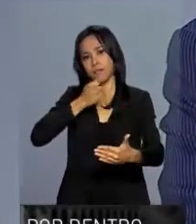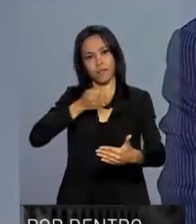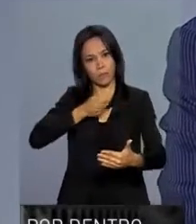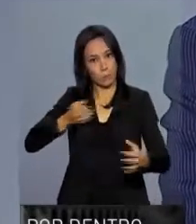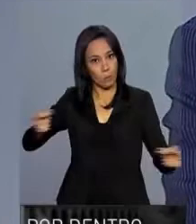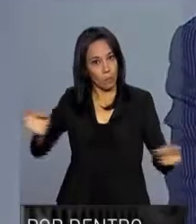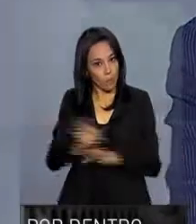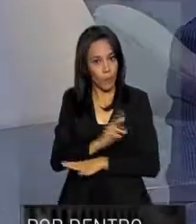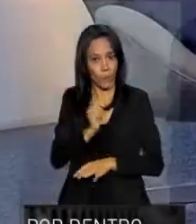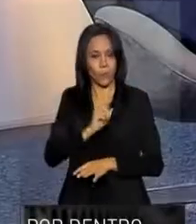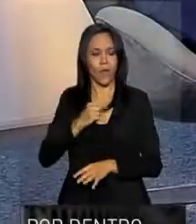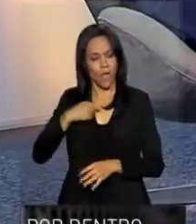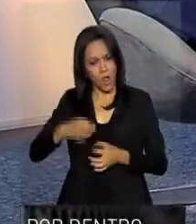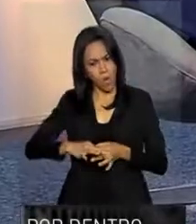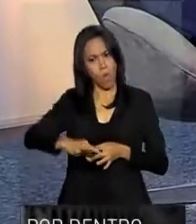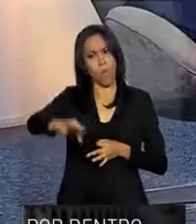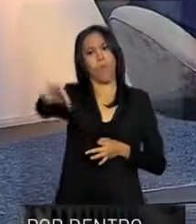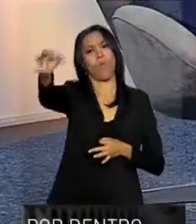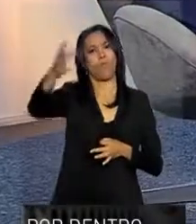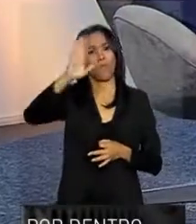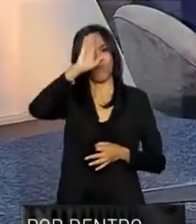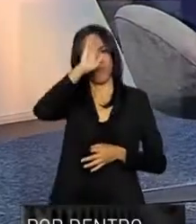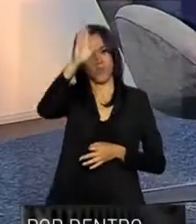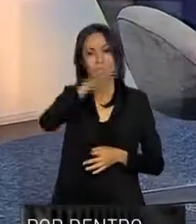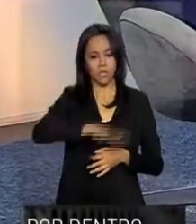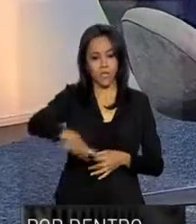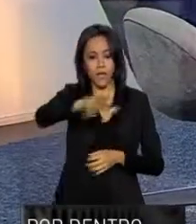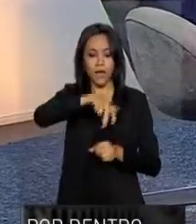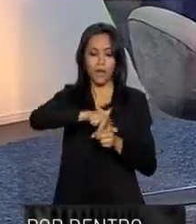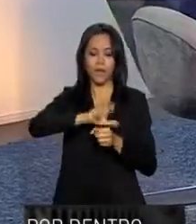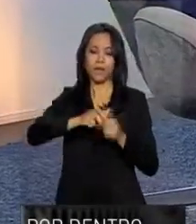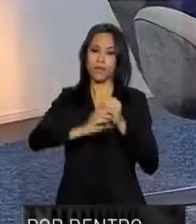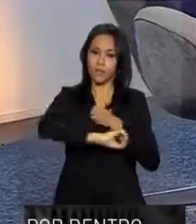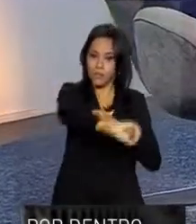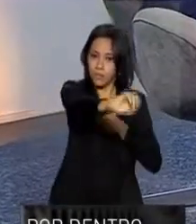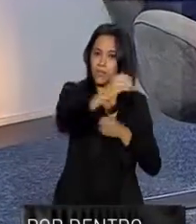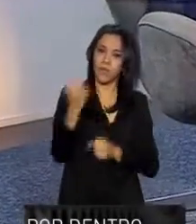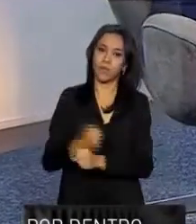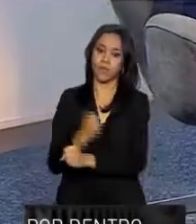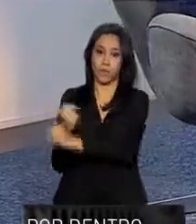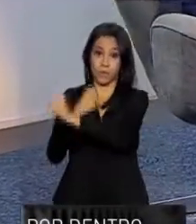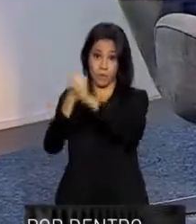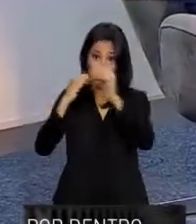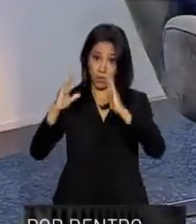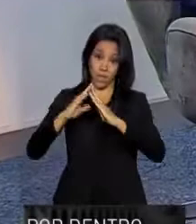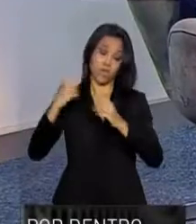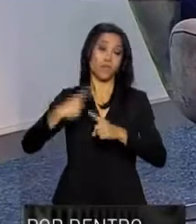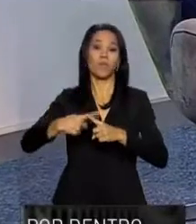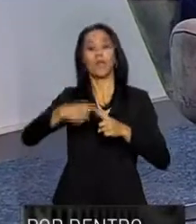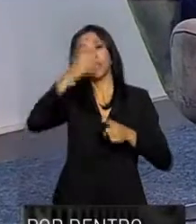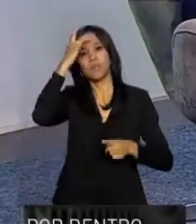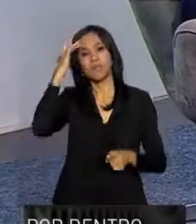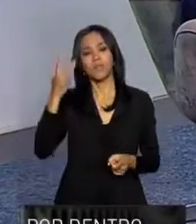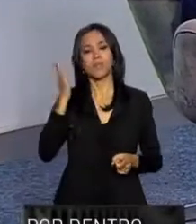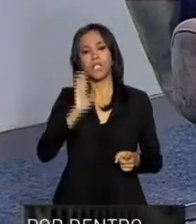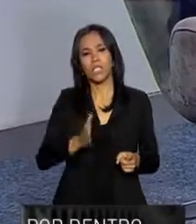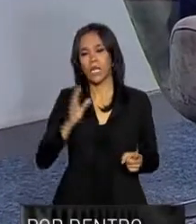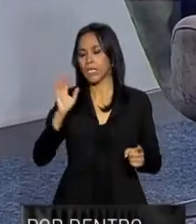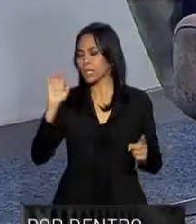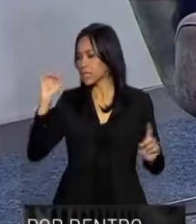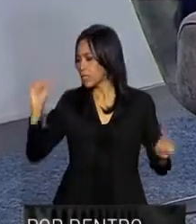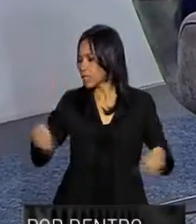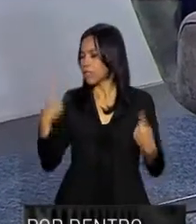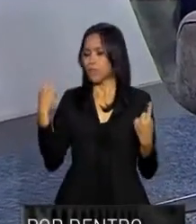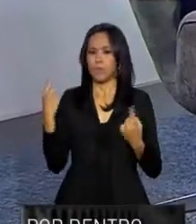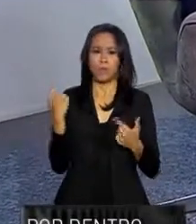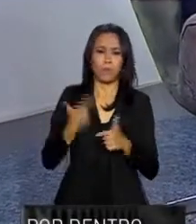trajetória especialmente a área de saneamento e habitação por que os brasileiros que passaram por tantos desafios uma crise